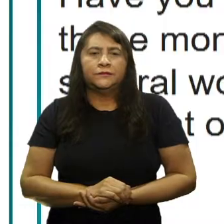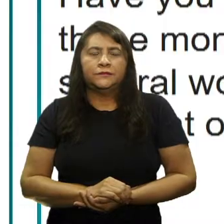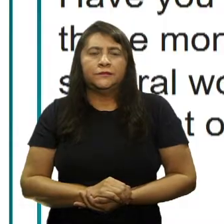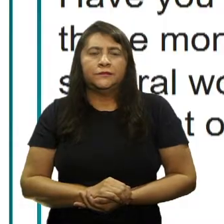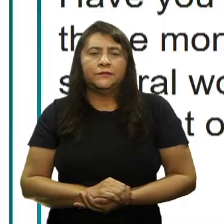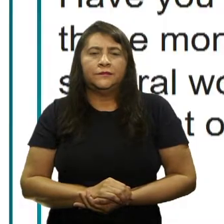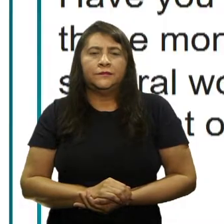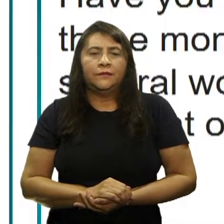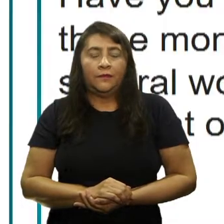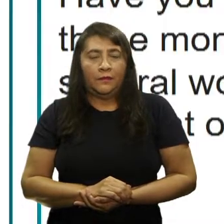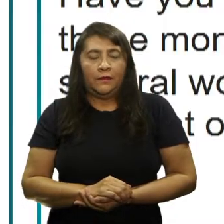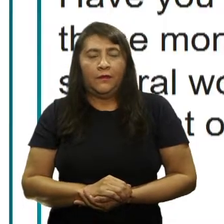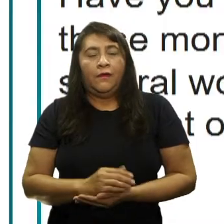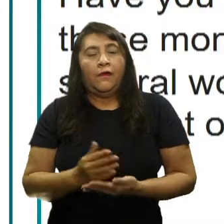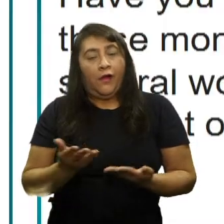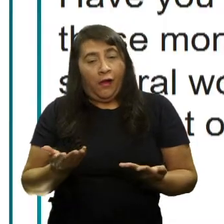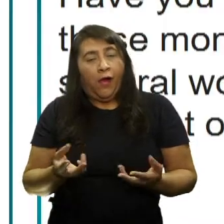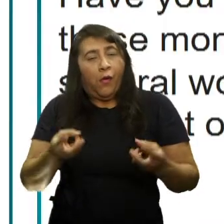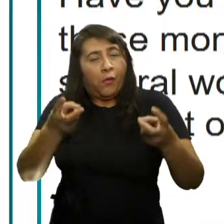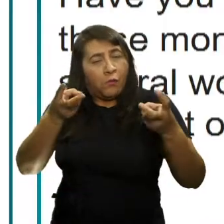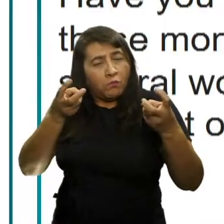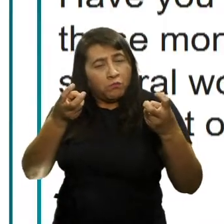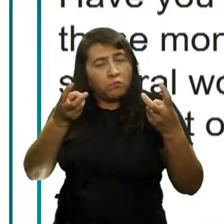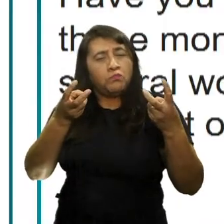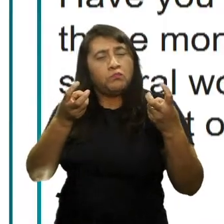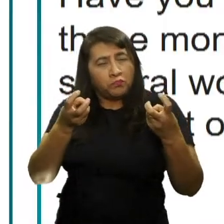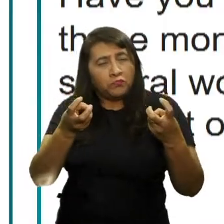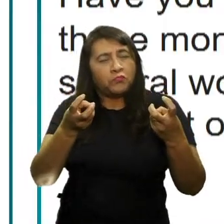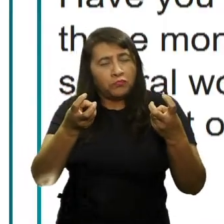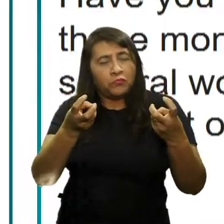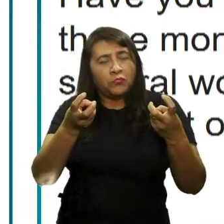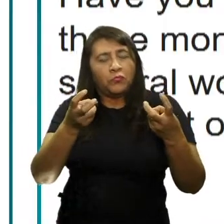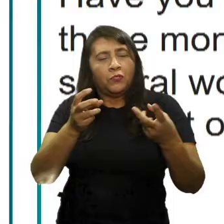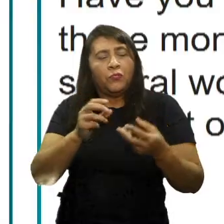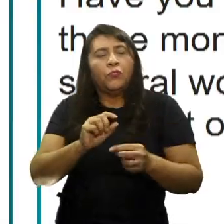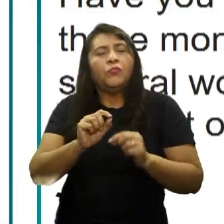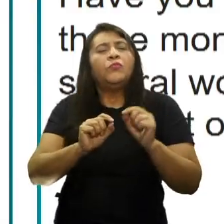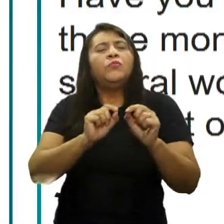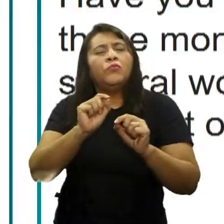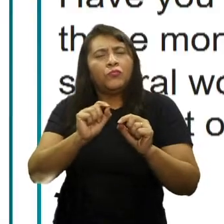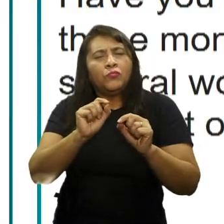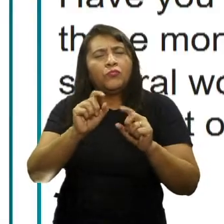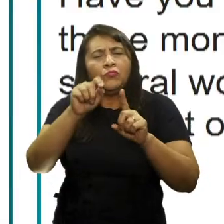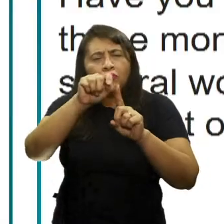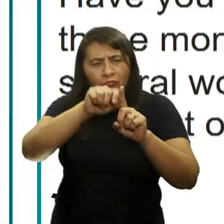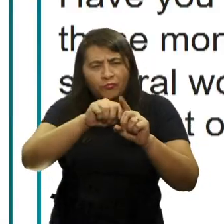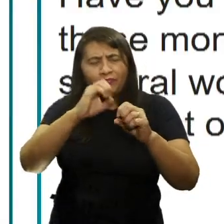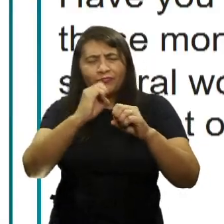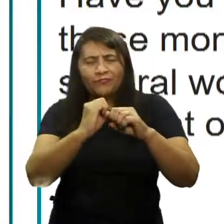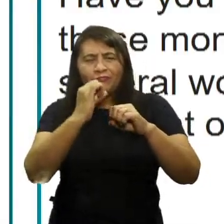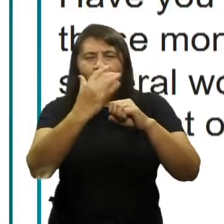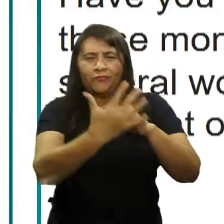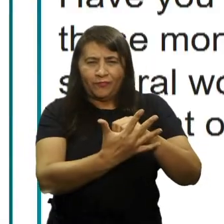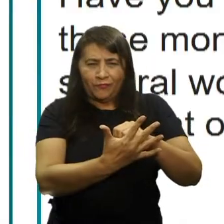lives? Então, pessoal, você percebeu que nesses meses de